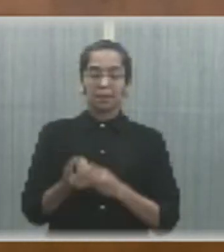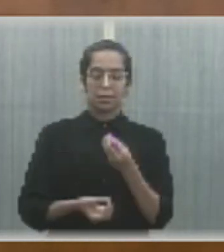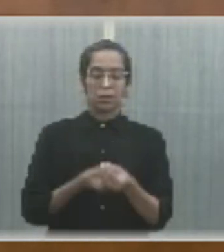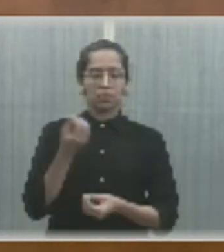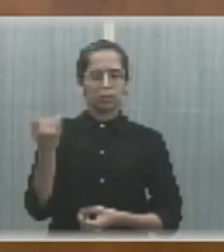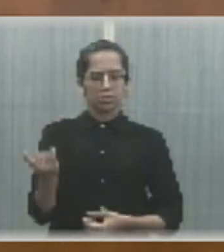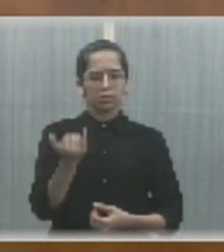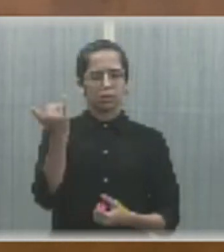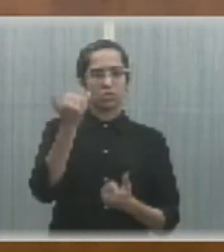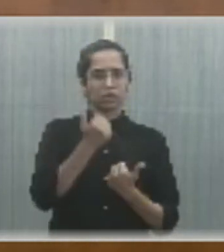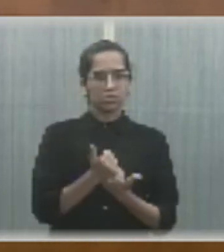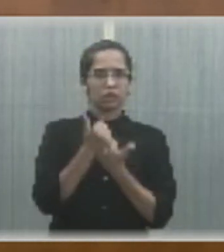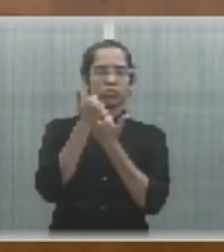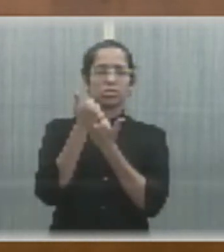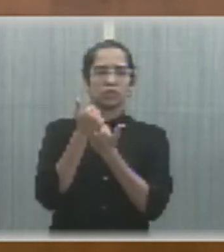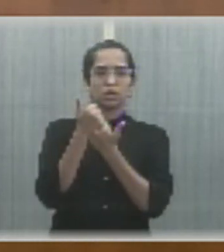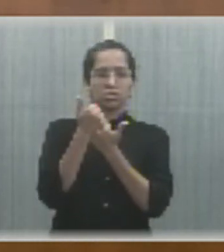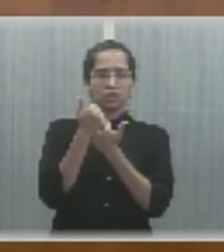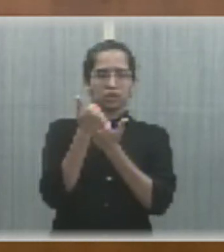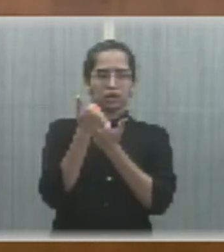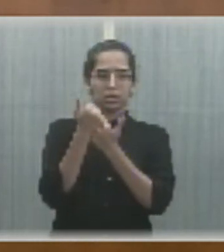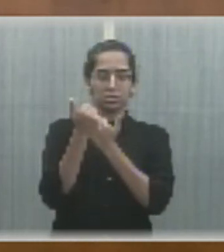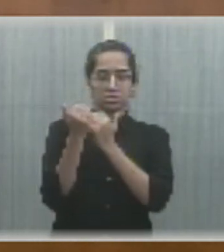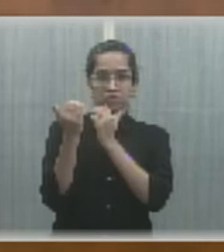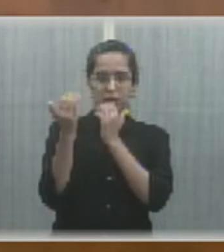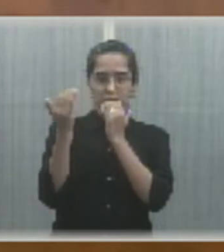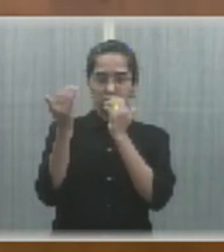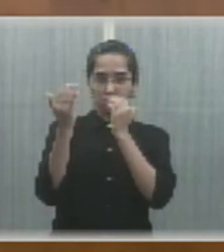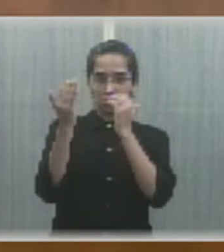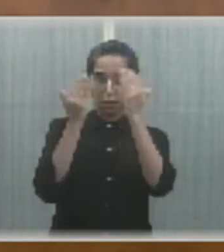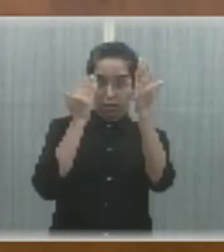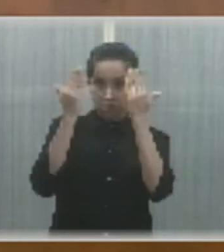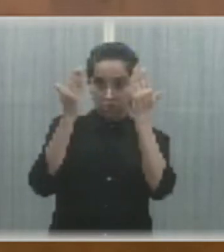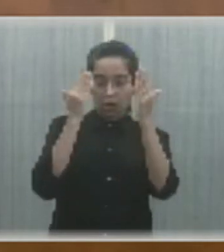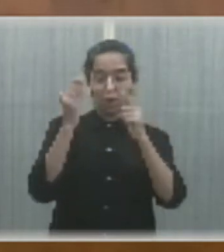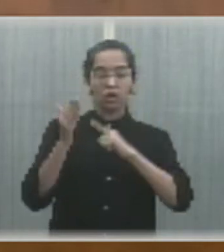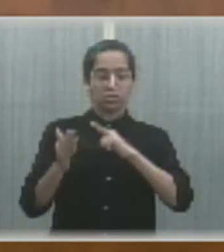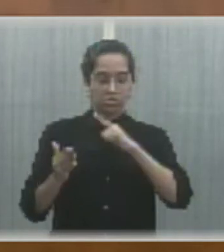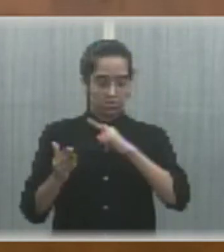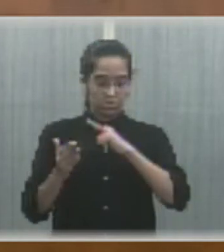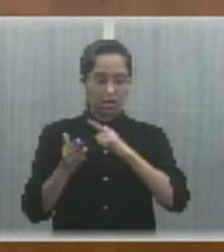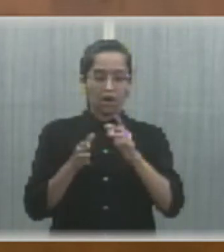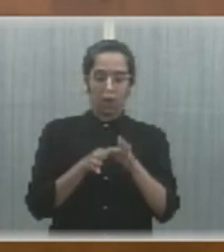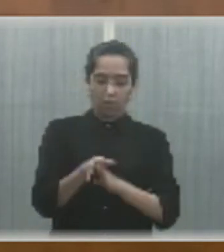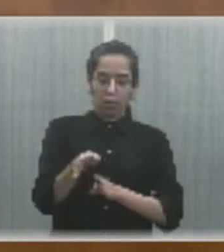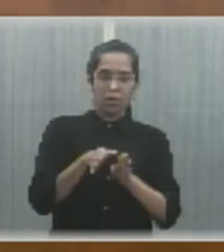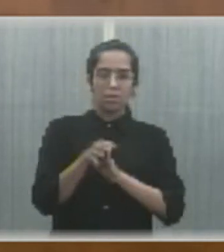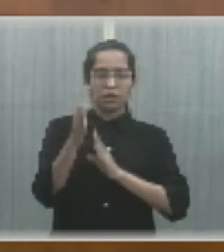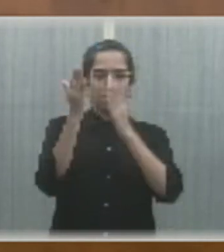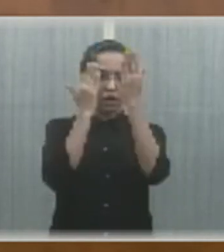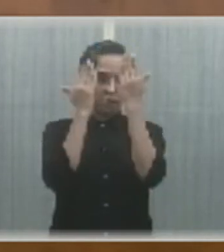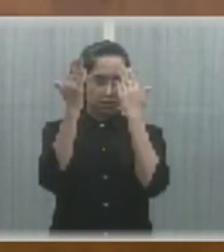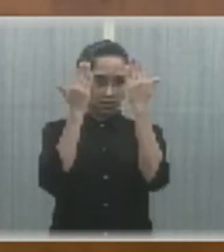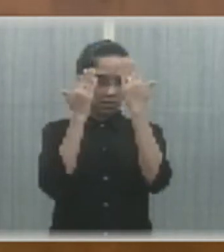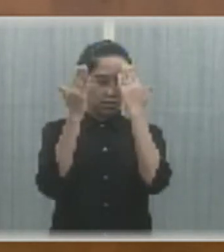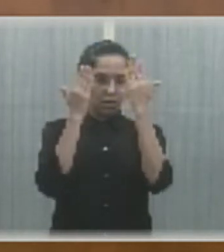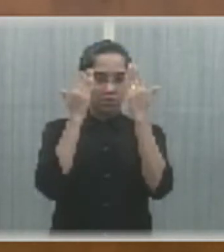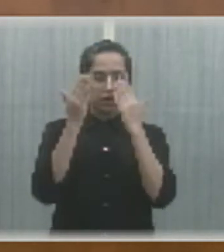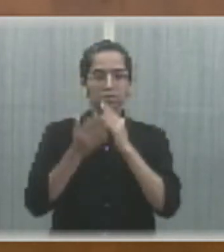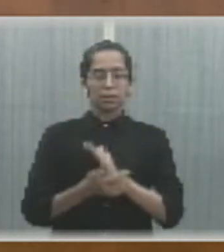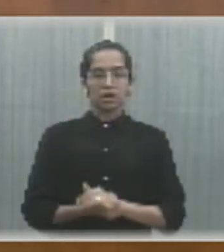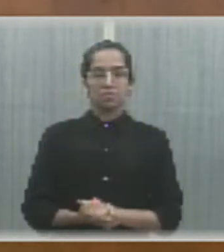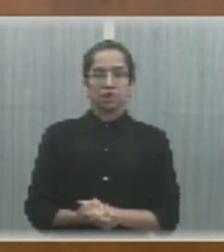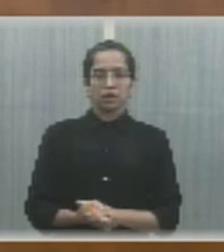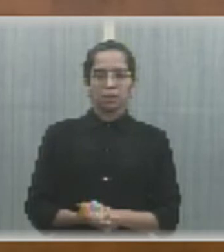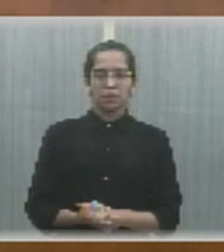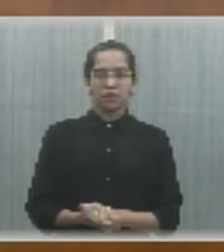apoio psicológico, sendo acompanhado por psicólogos, orientado por psicólogos, desde o